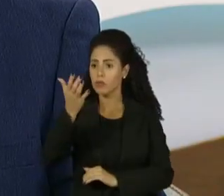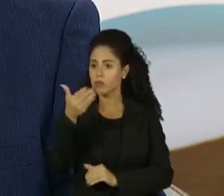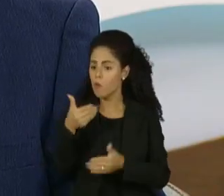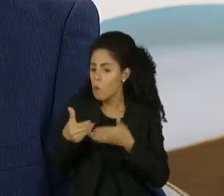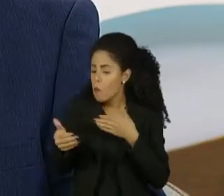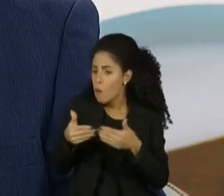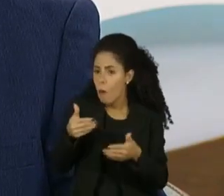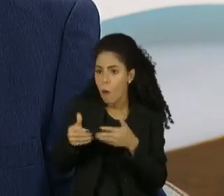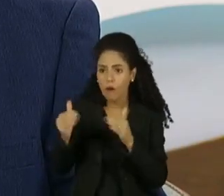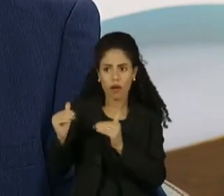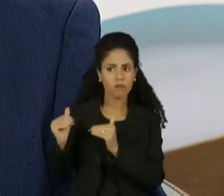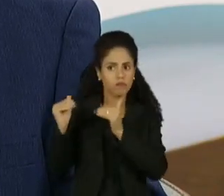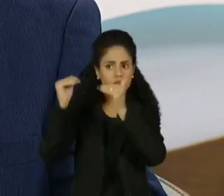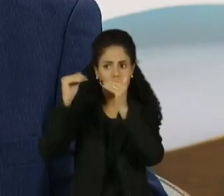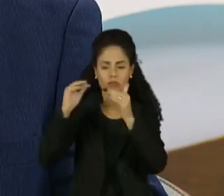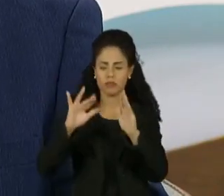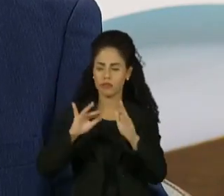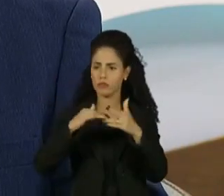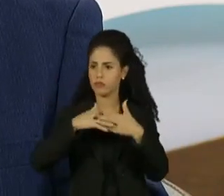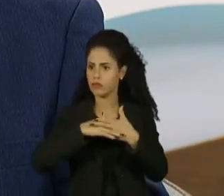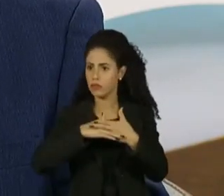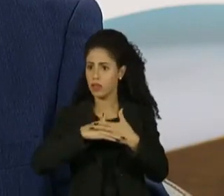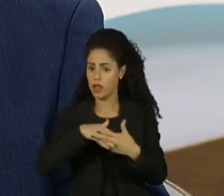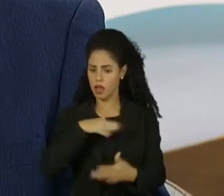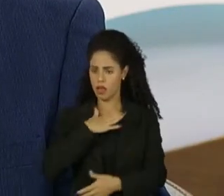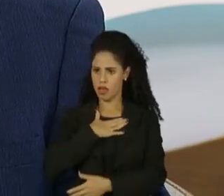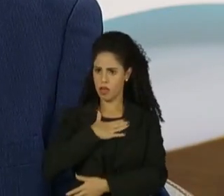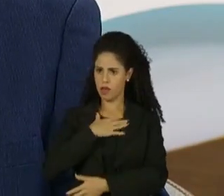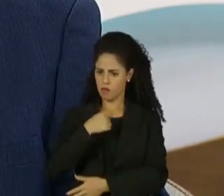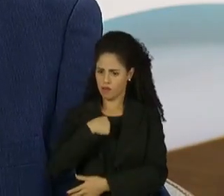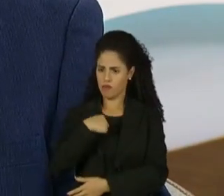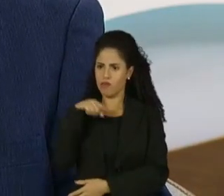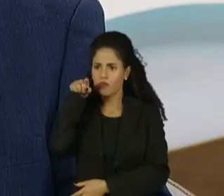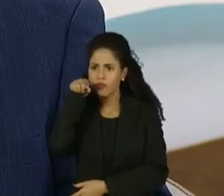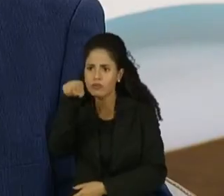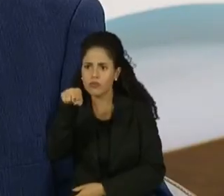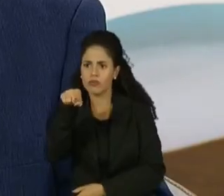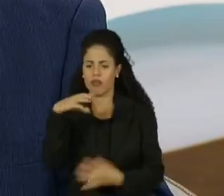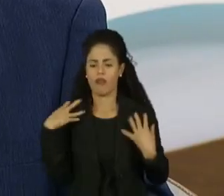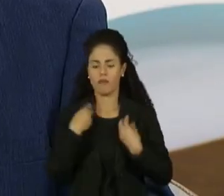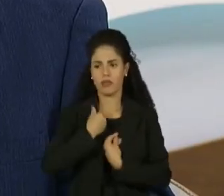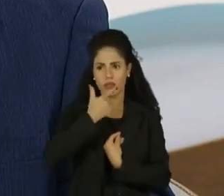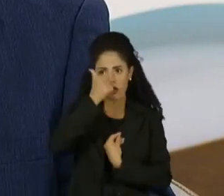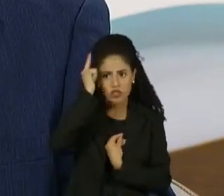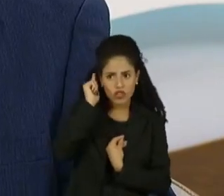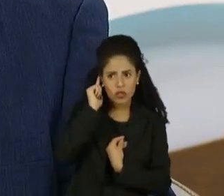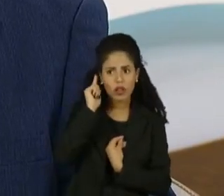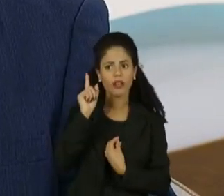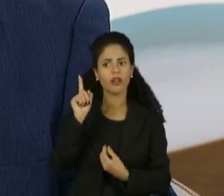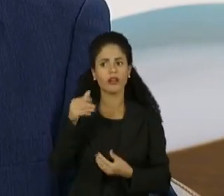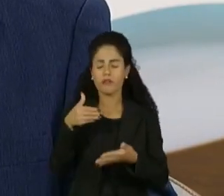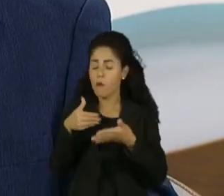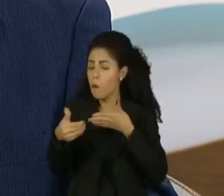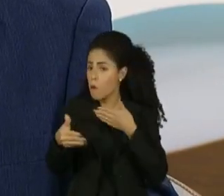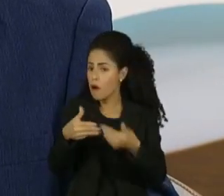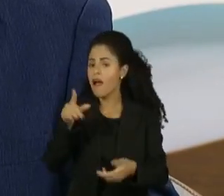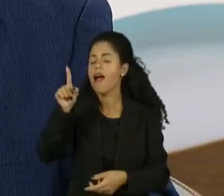qualquer autoridade, por qualquer cidadão, por mim, por você, pelo ministro Alexandre de Moraes... Nesse caso seria um crime, né? Qualquer